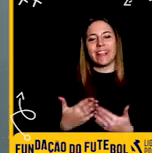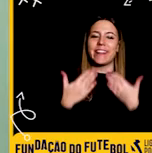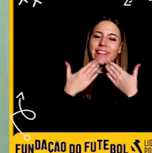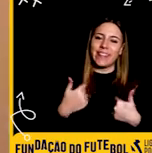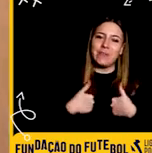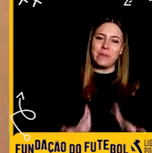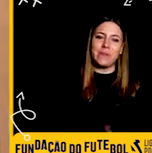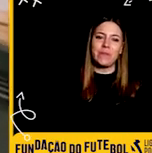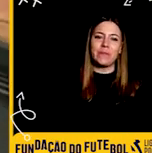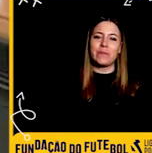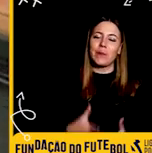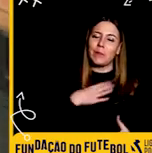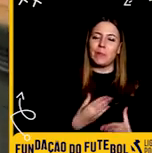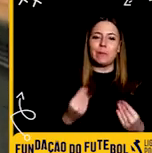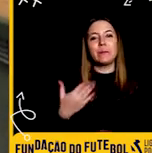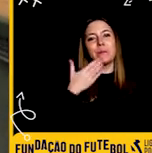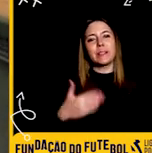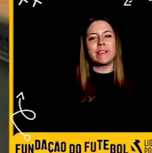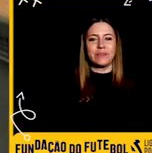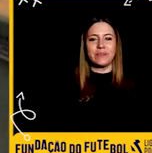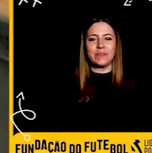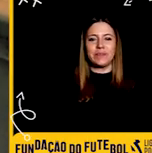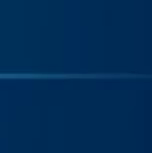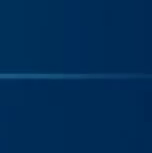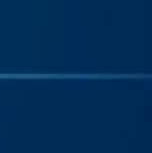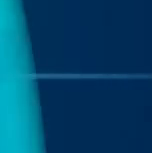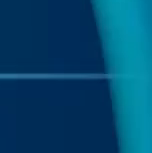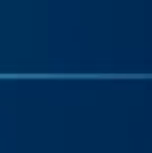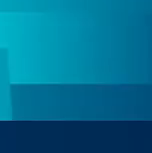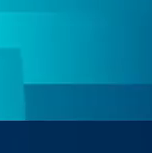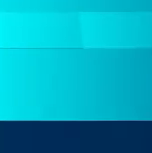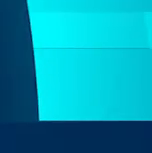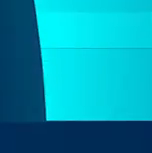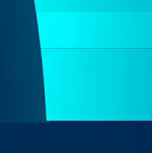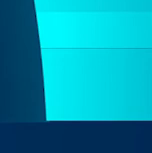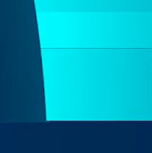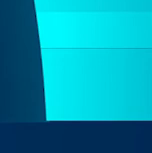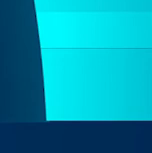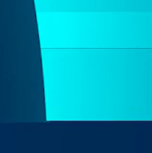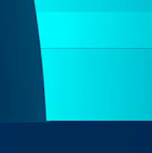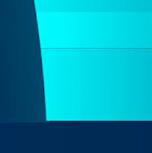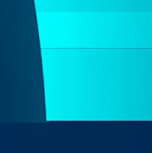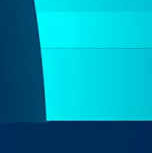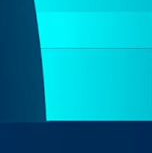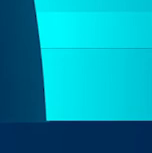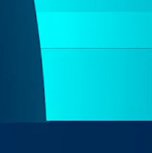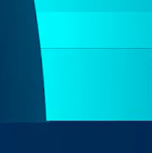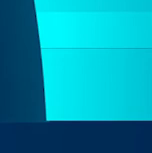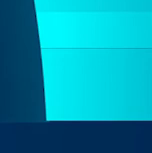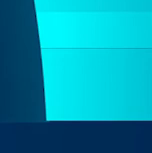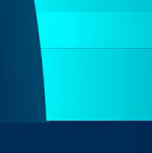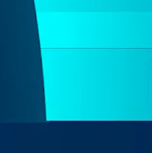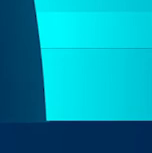Fantástico. Obrigado. Obrigado eu. Muito obrigado. Fantástico. Prazer. Obrigada. Leonardo Lelo continua na liderança